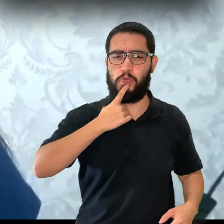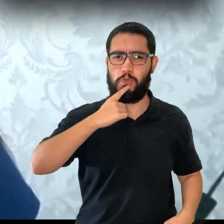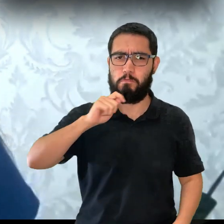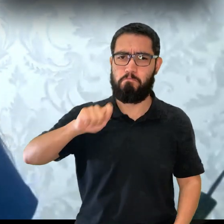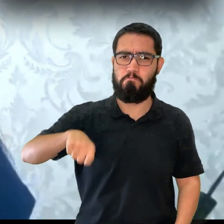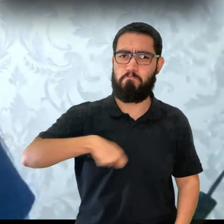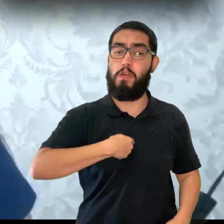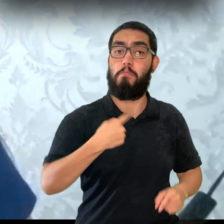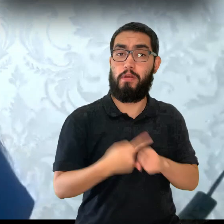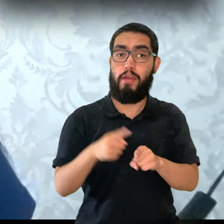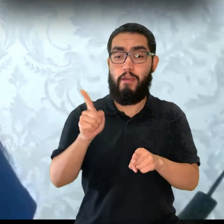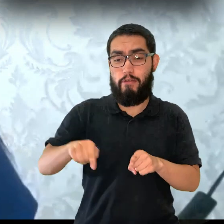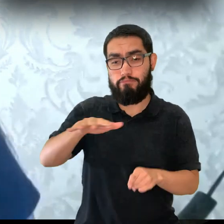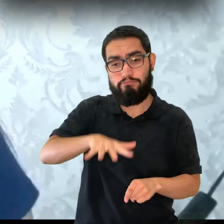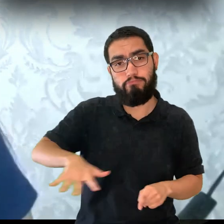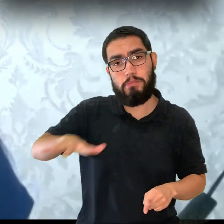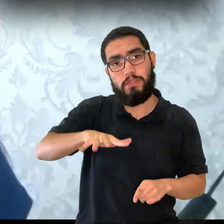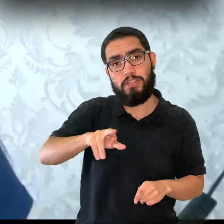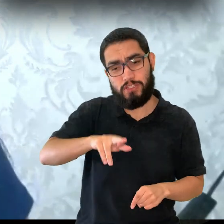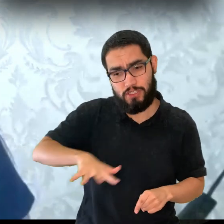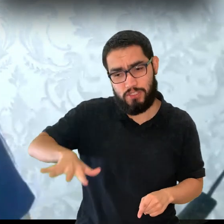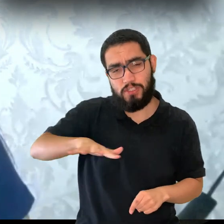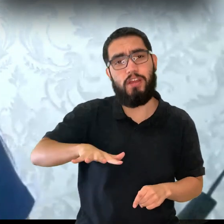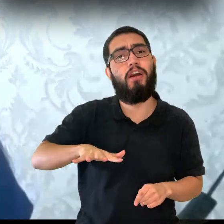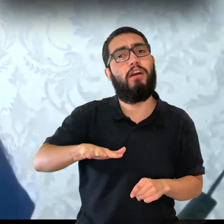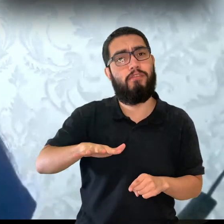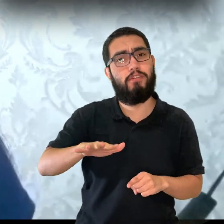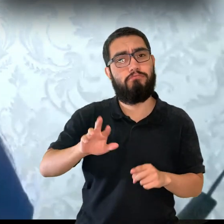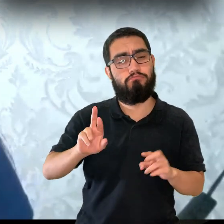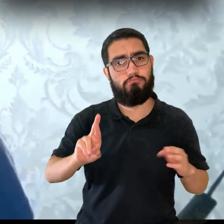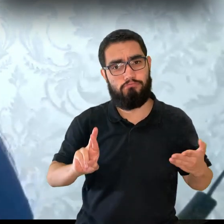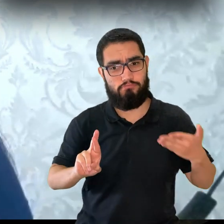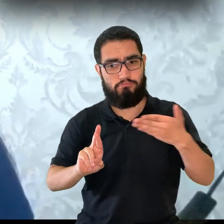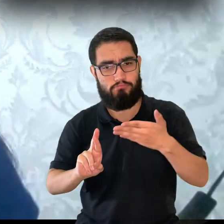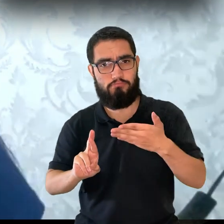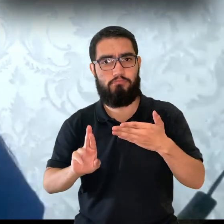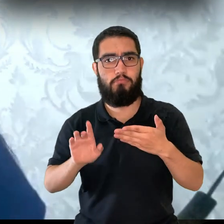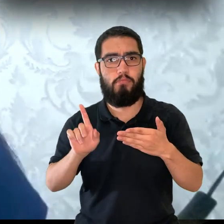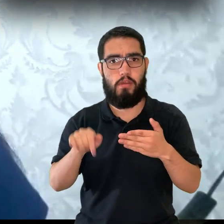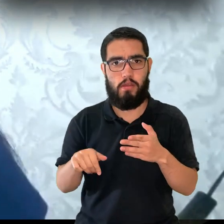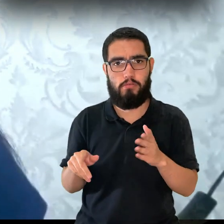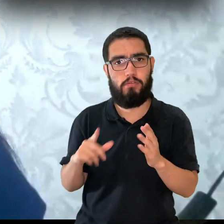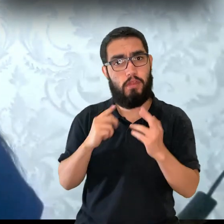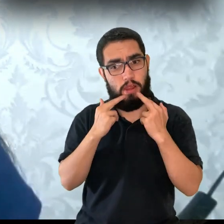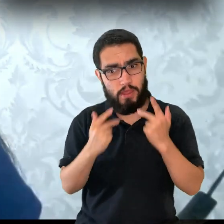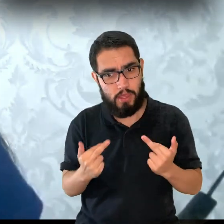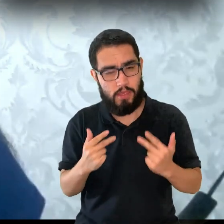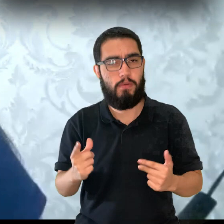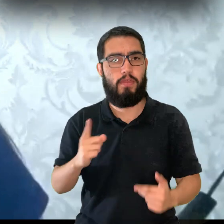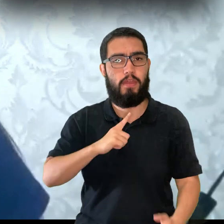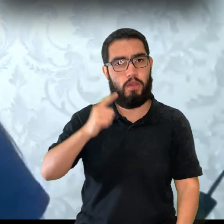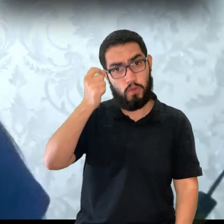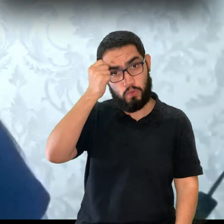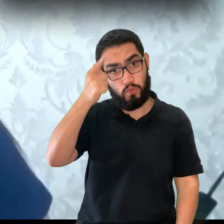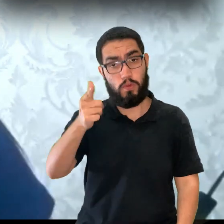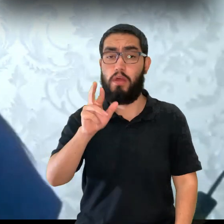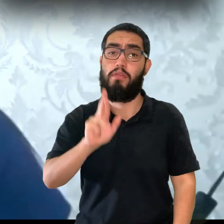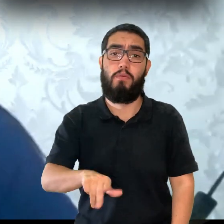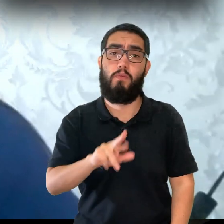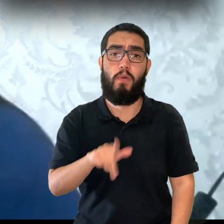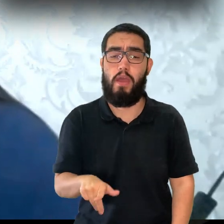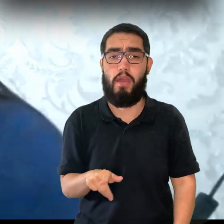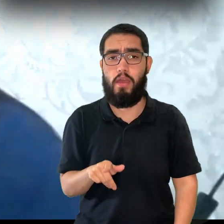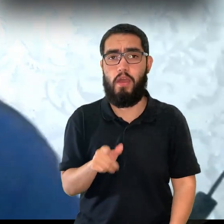porque é uma representatividade, é uma comunidade, tem uma língua, é uma série de fatores que envolvem cultura. Então não